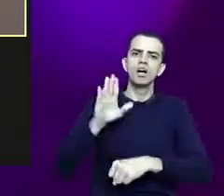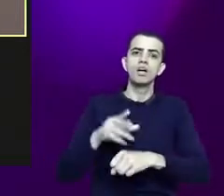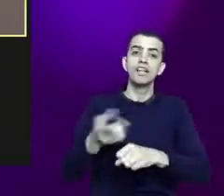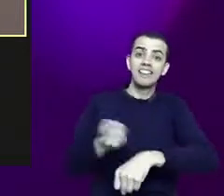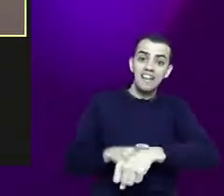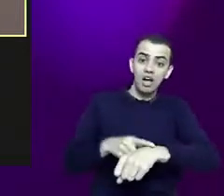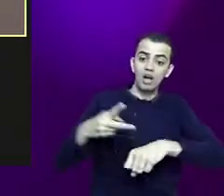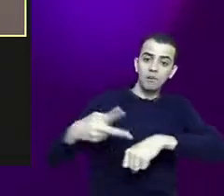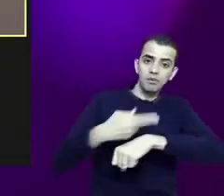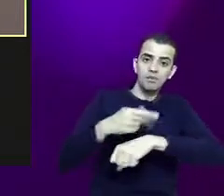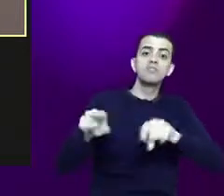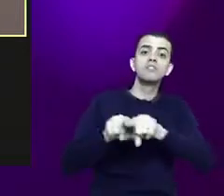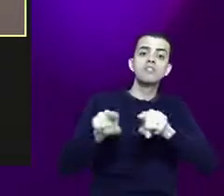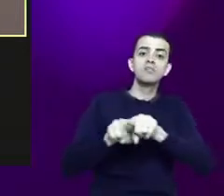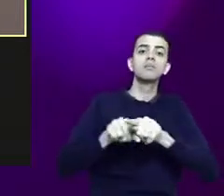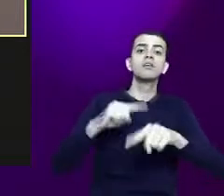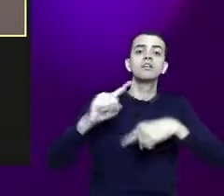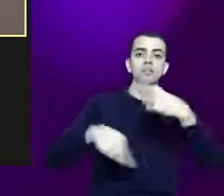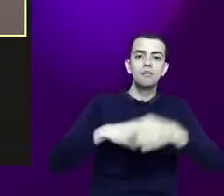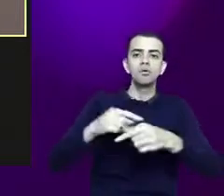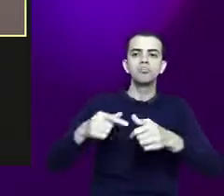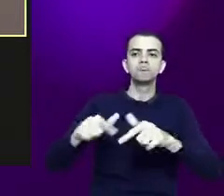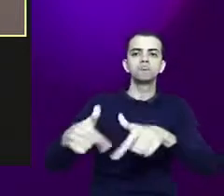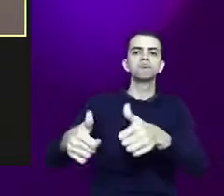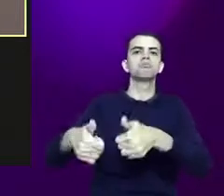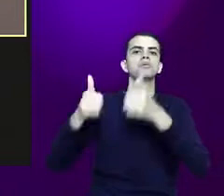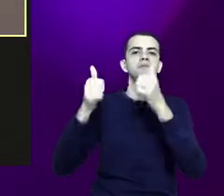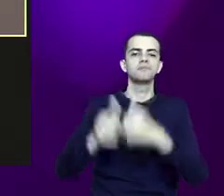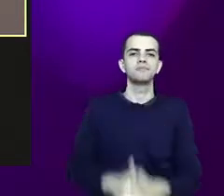como na reprodutibilidade do resultado.